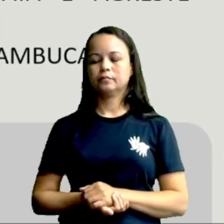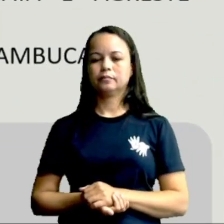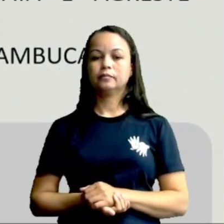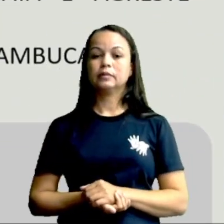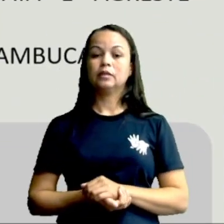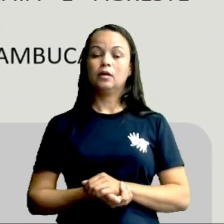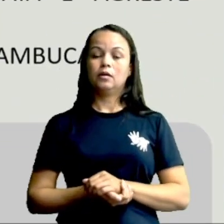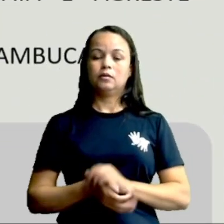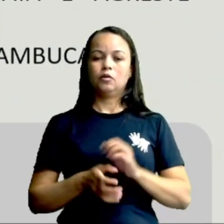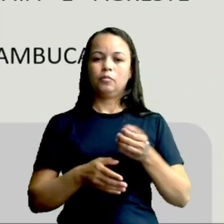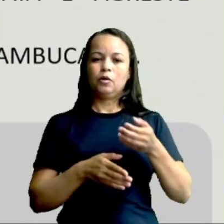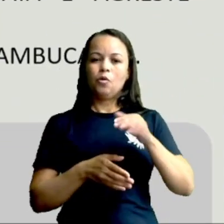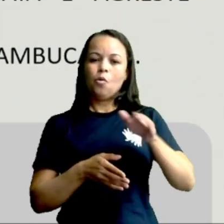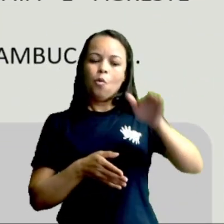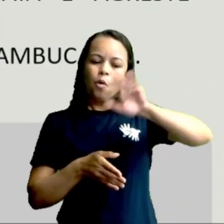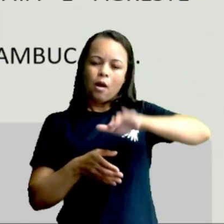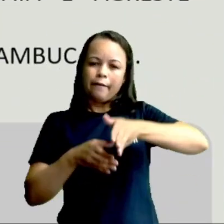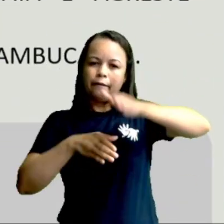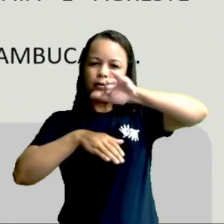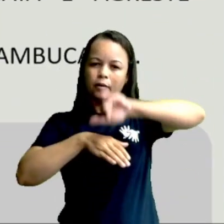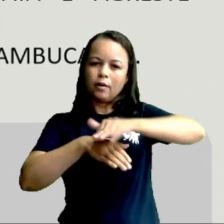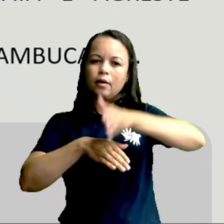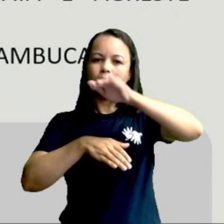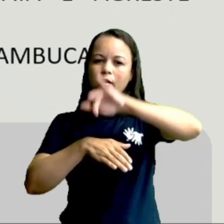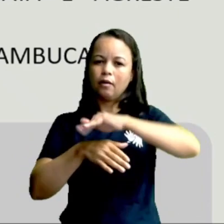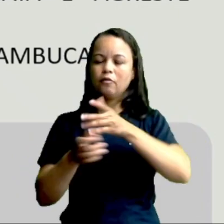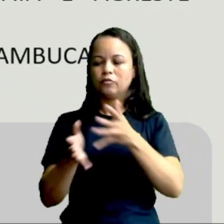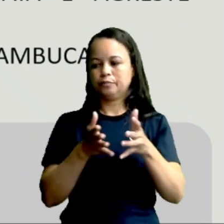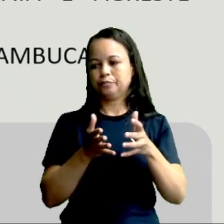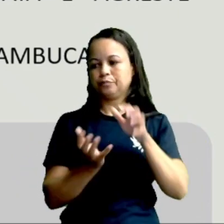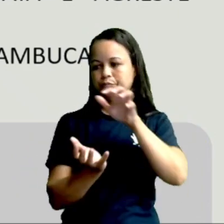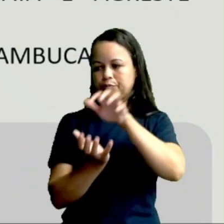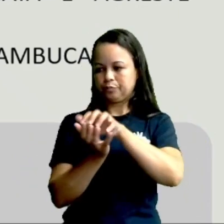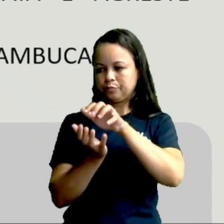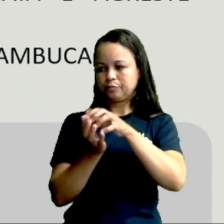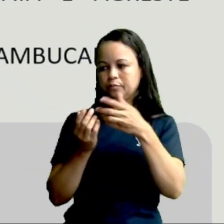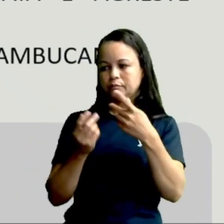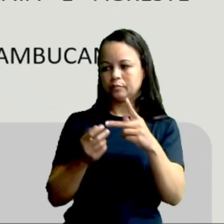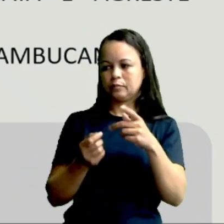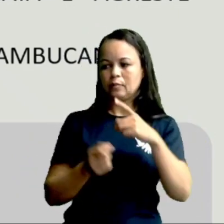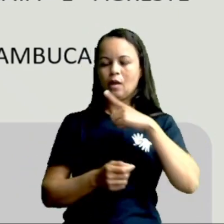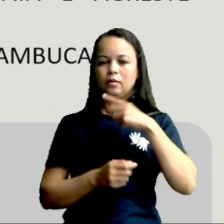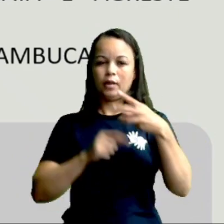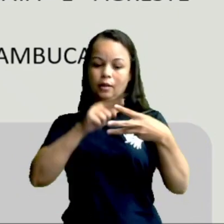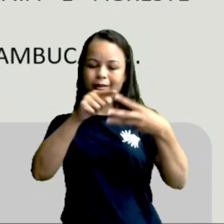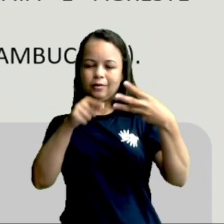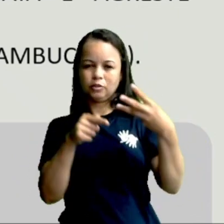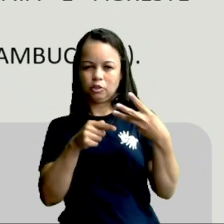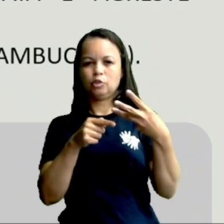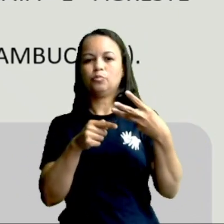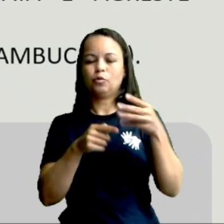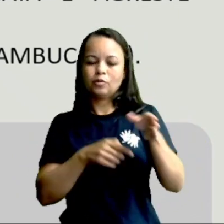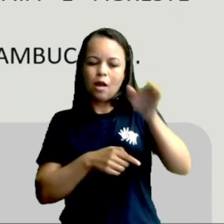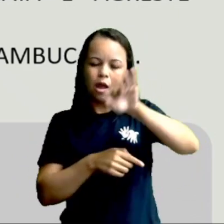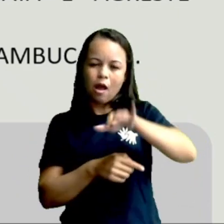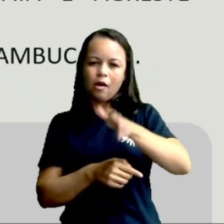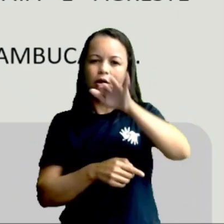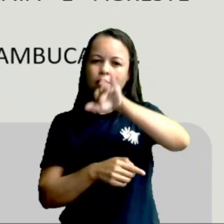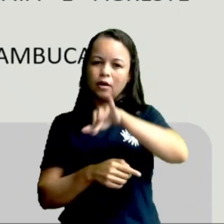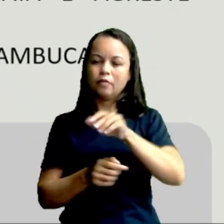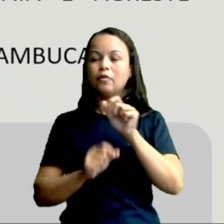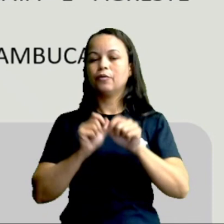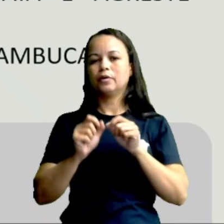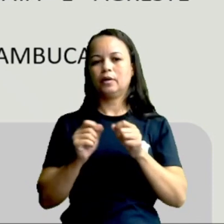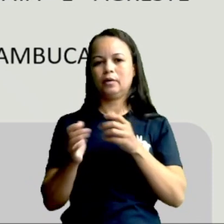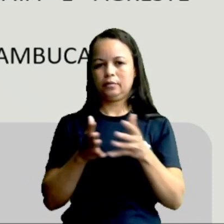Sobre o nosso relevo. O território pernambucano possui os 3 principais tipos de relevo, na sua formação